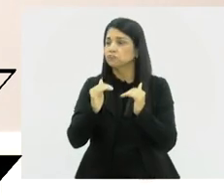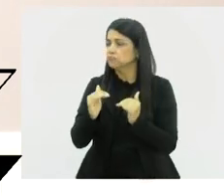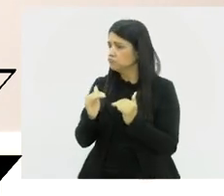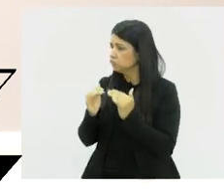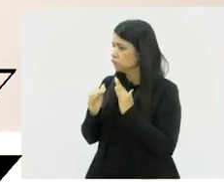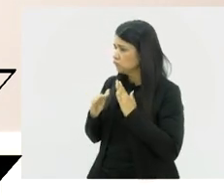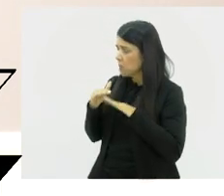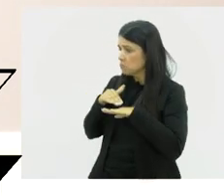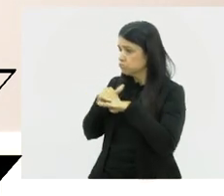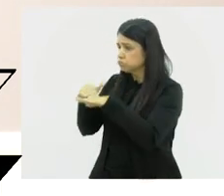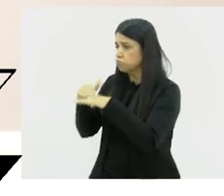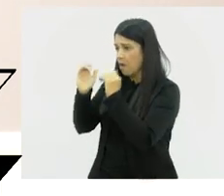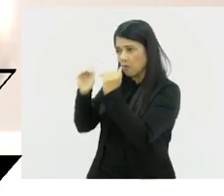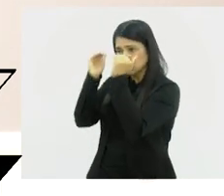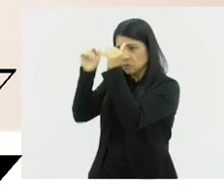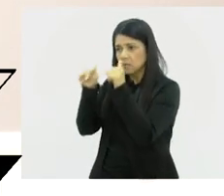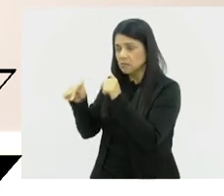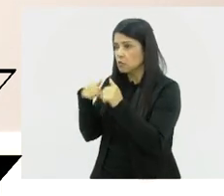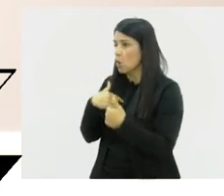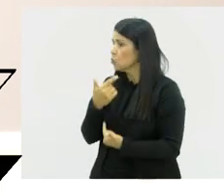tem coleira, não tem focinheira,